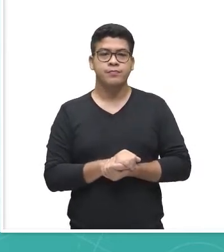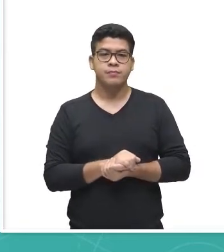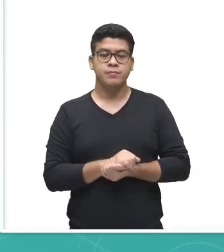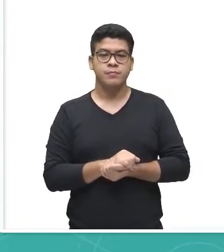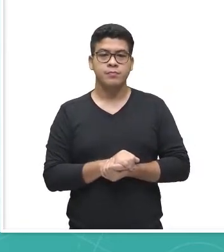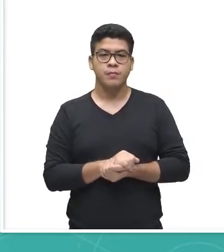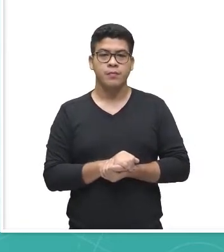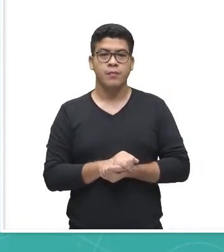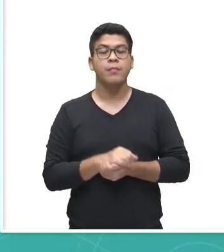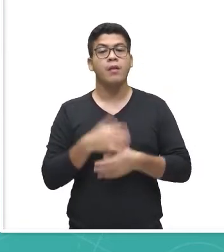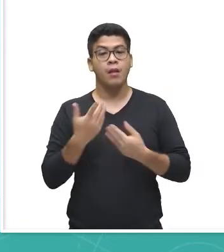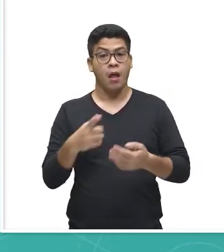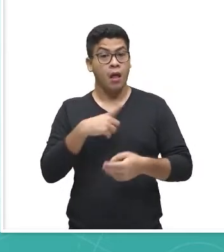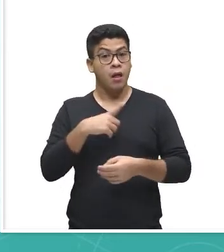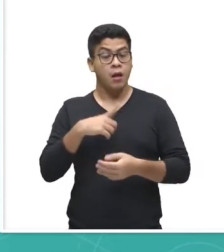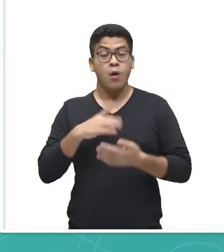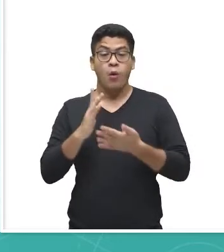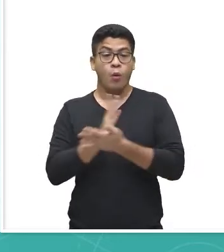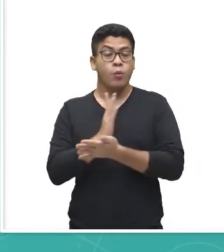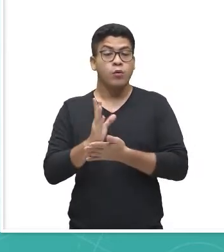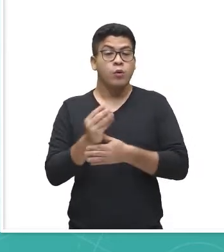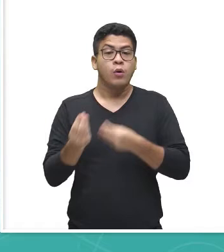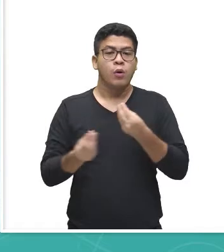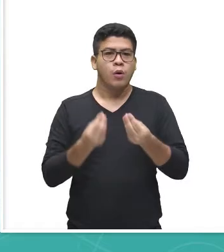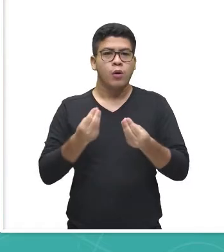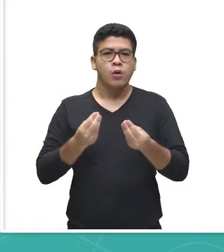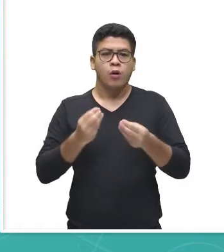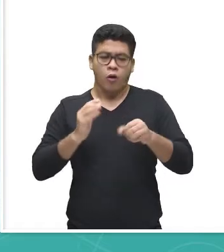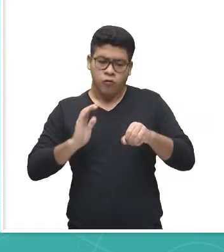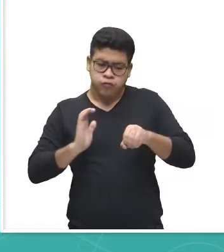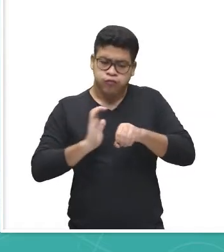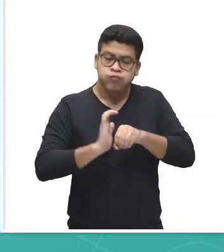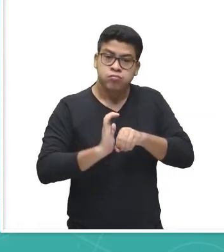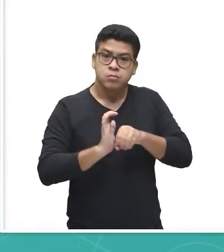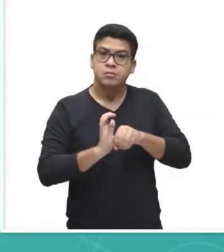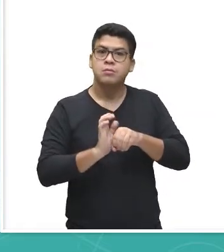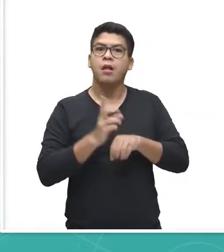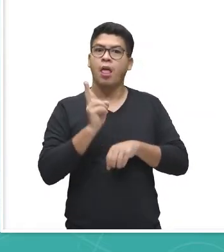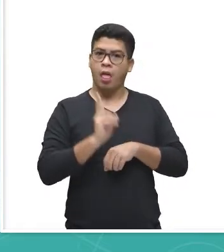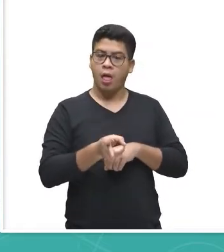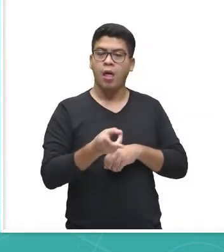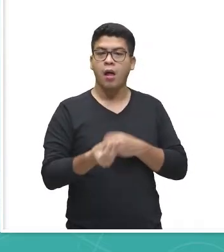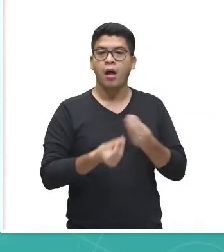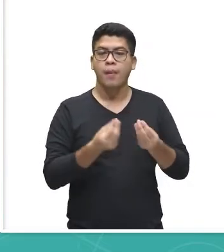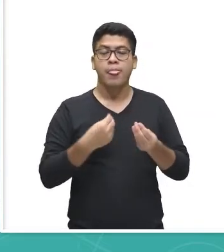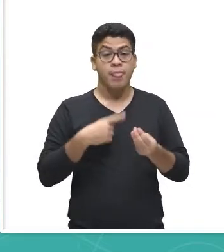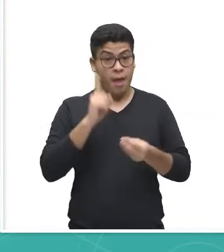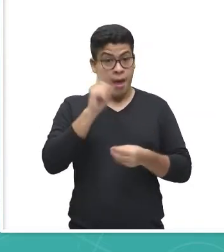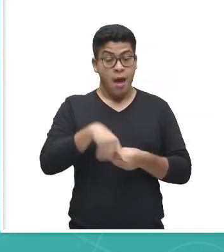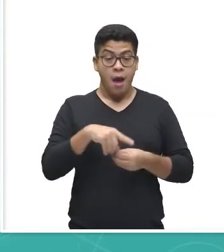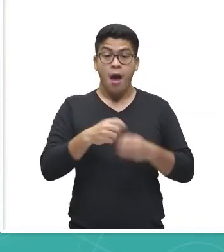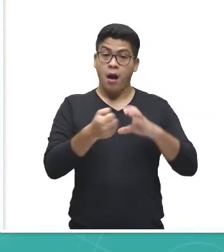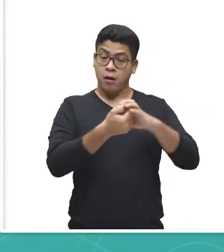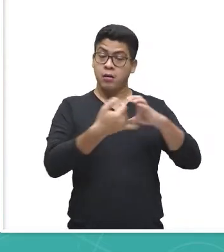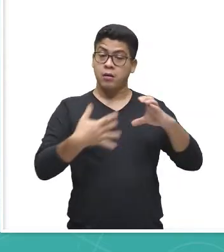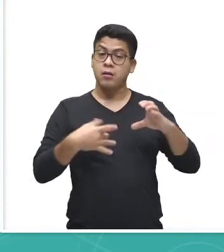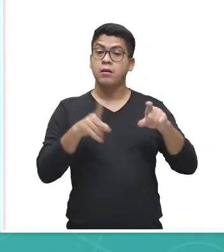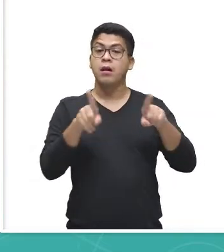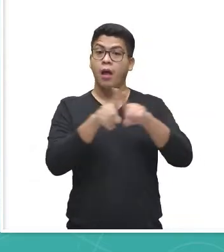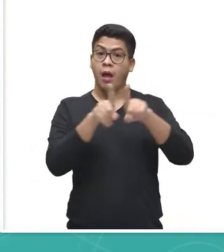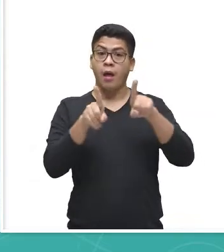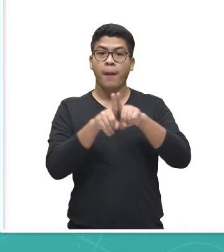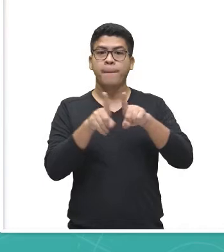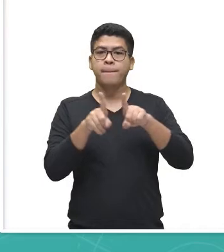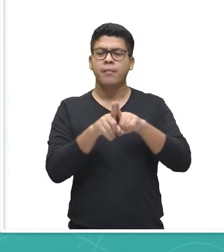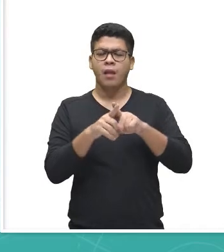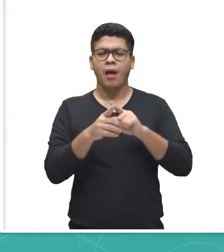volume quando submetida a certas pressões. E essa propriedade, ela também está relacionada com a